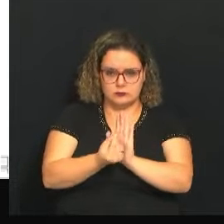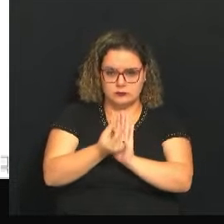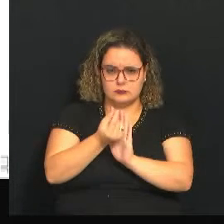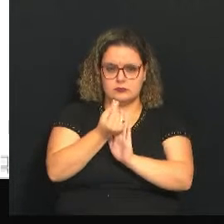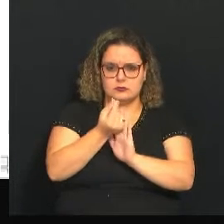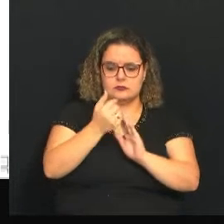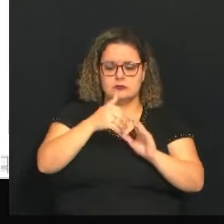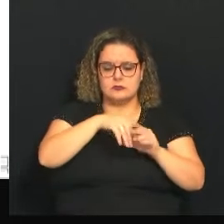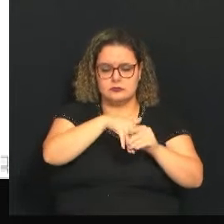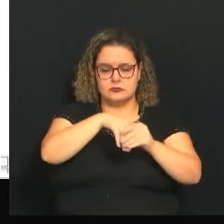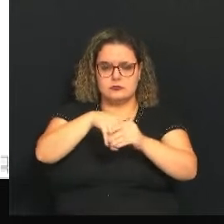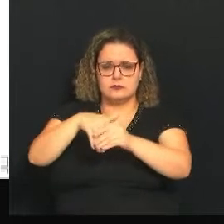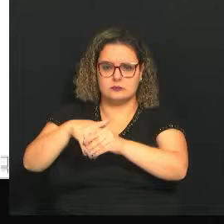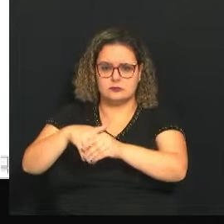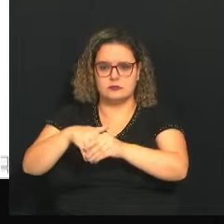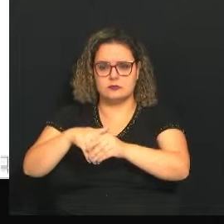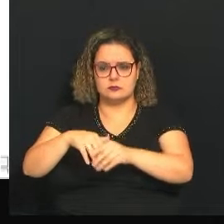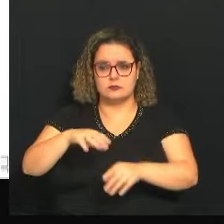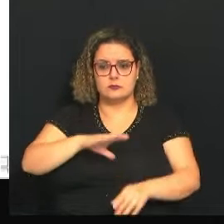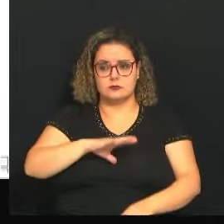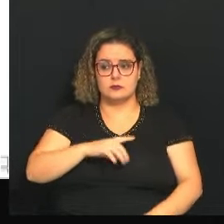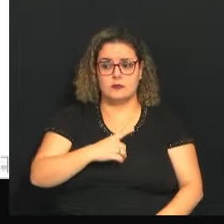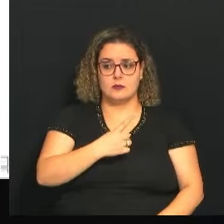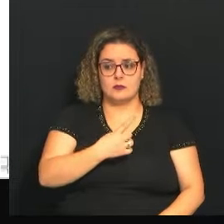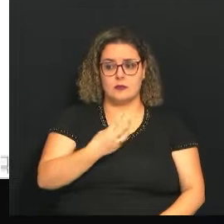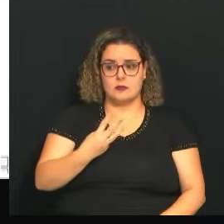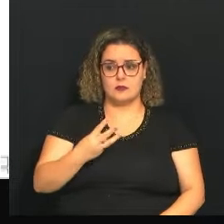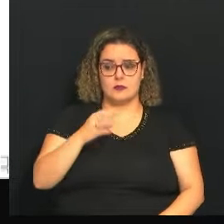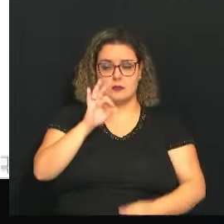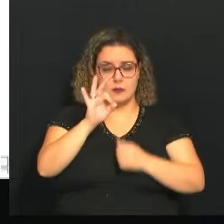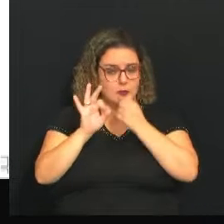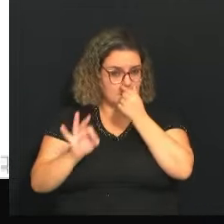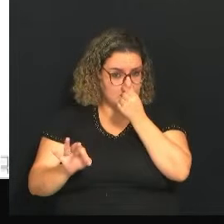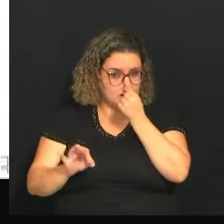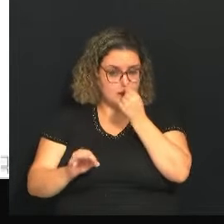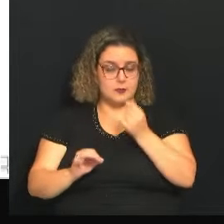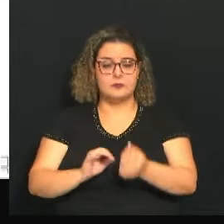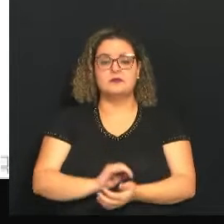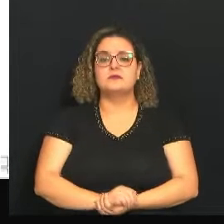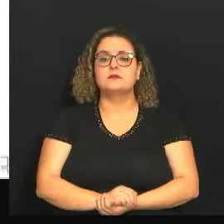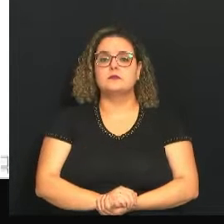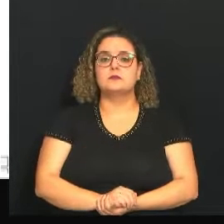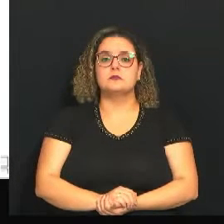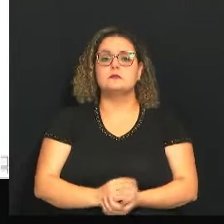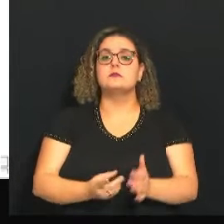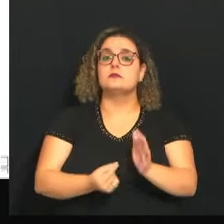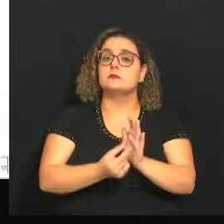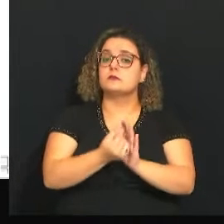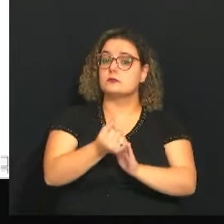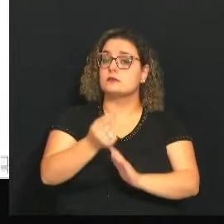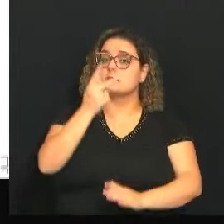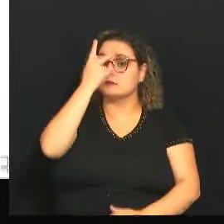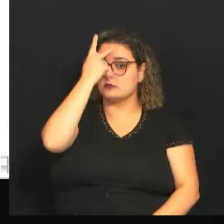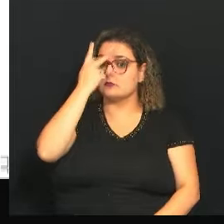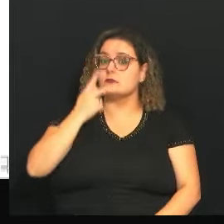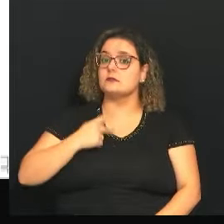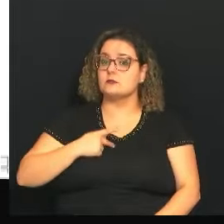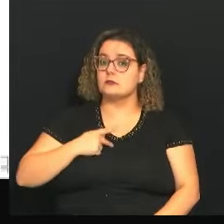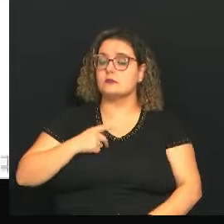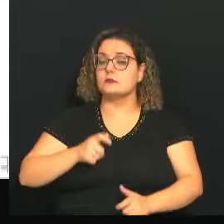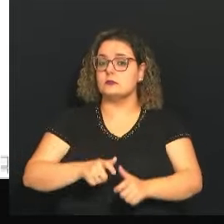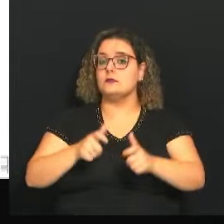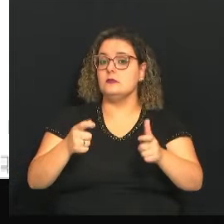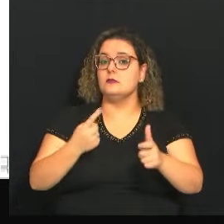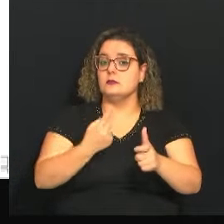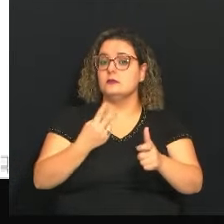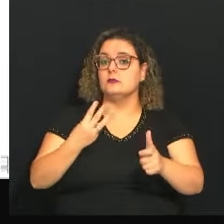da cidade, 13 pontos percentuais. Então, ou seja, a receita própria cresceu 13, aquela que ele tem autonomia,